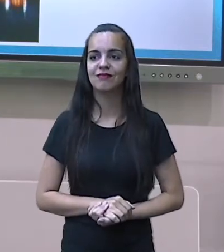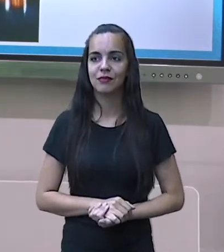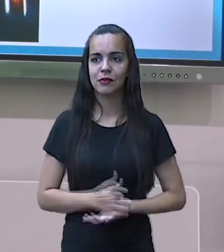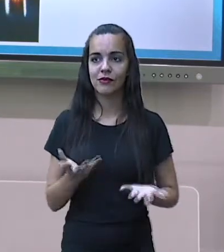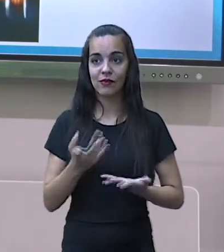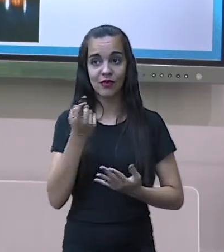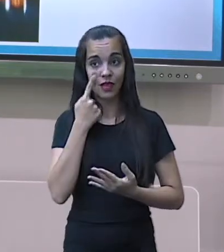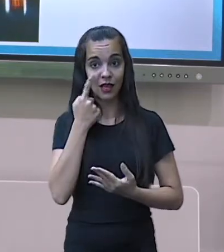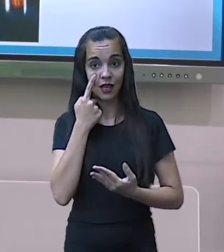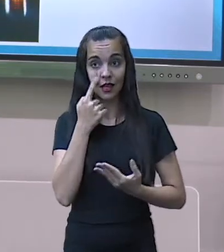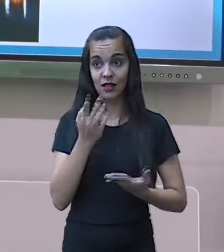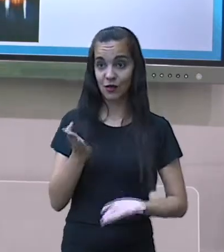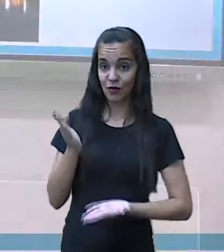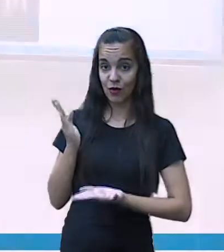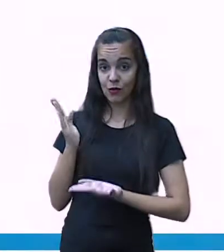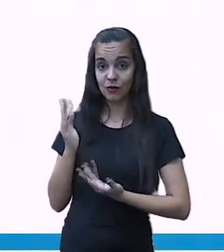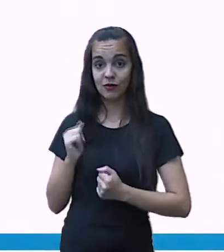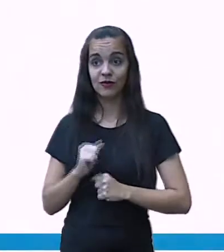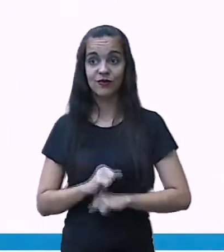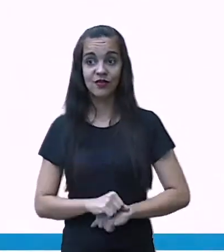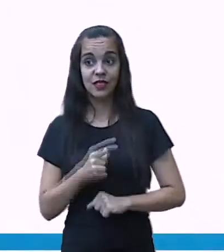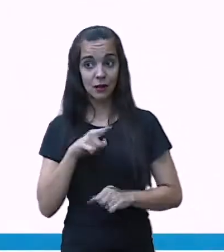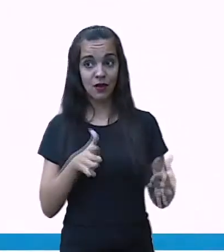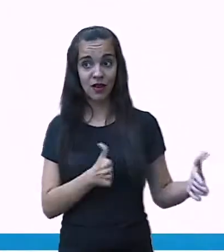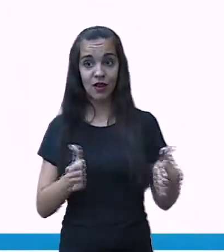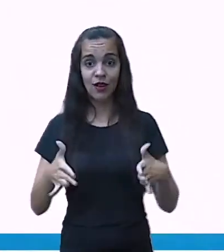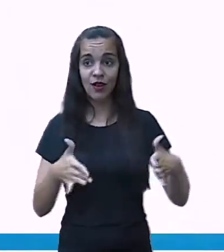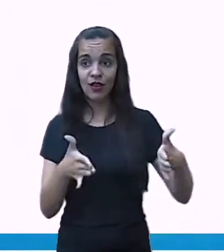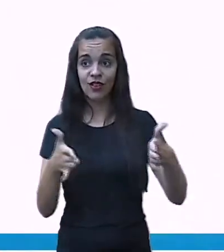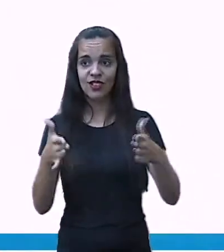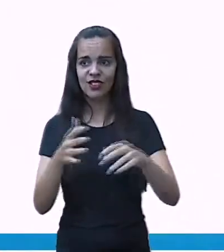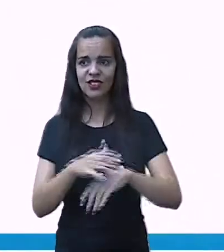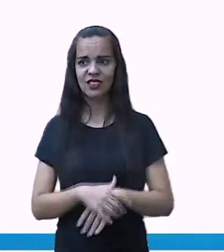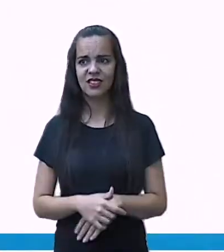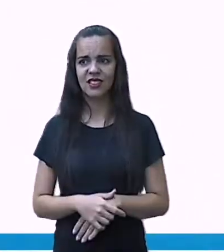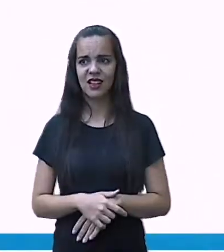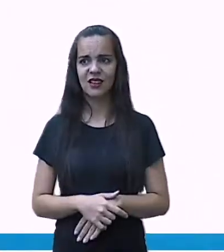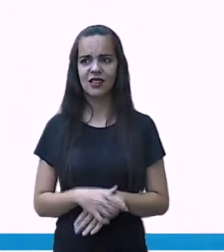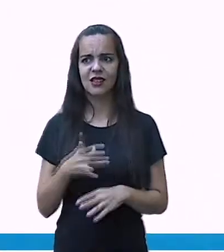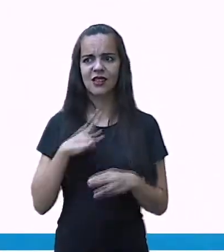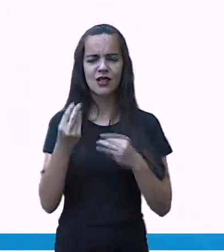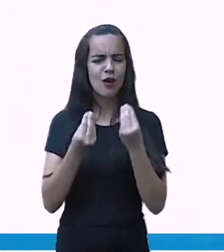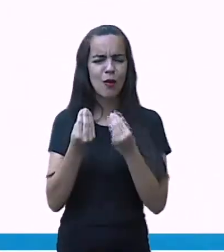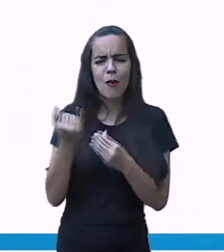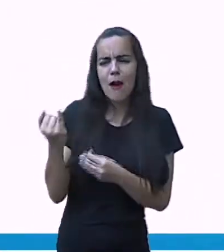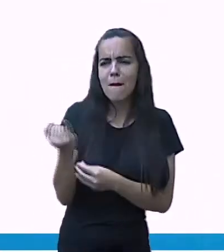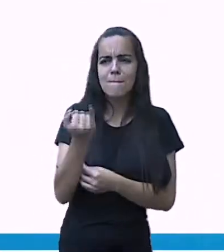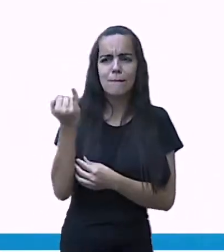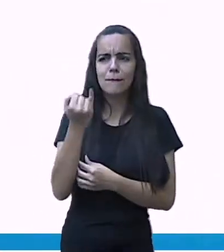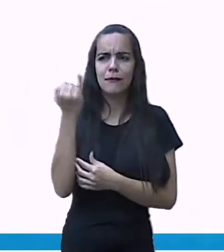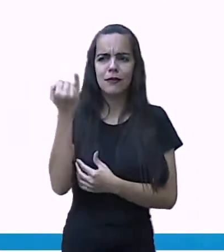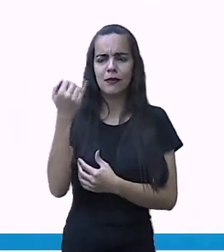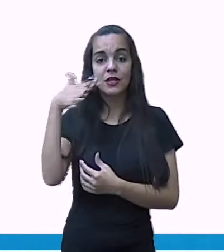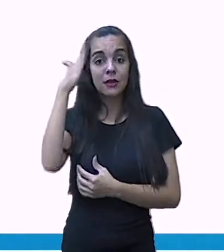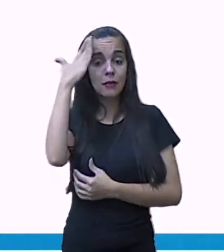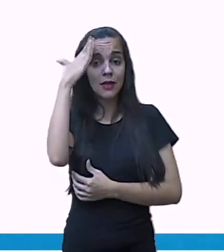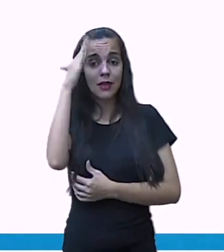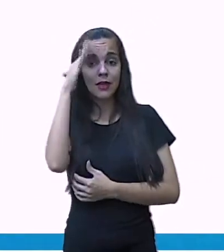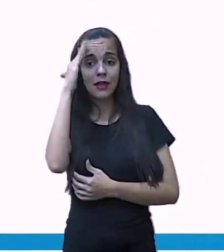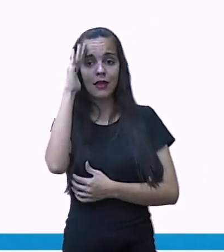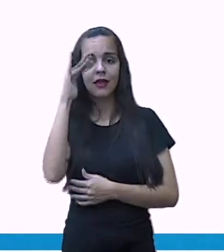Mas nós temos rios também dentro das cidades. E é de vital importância